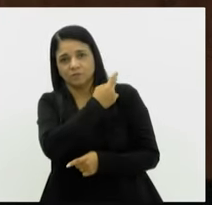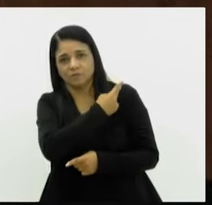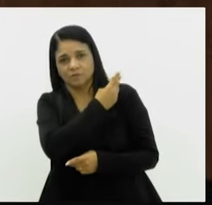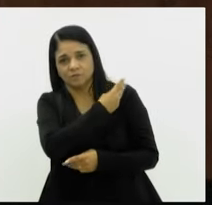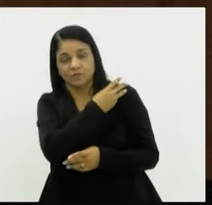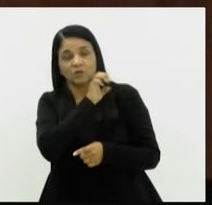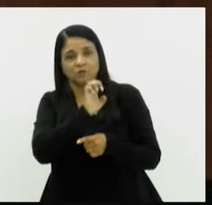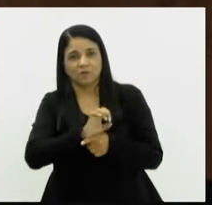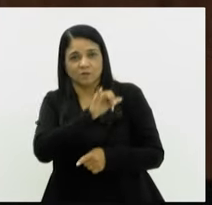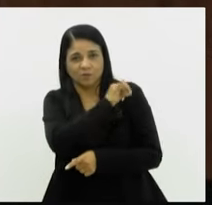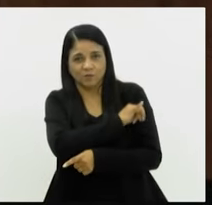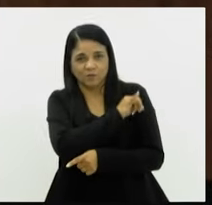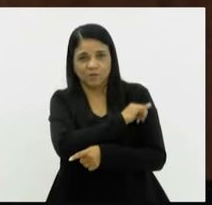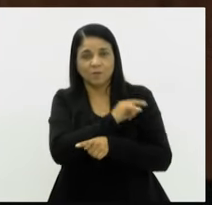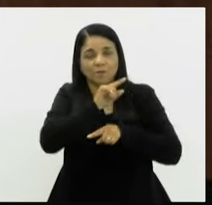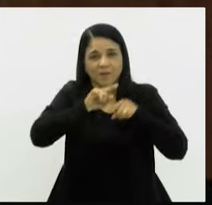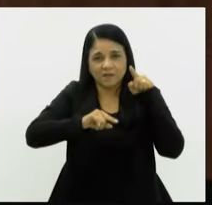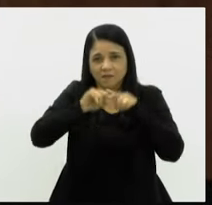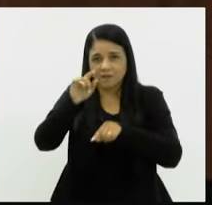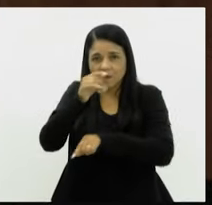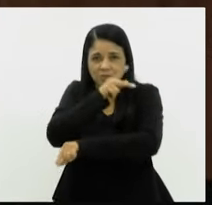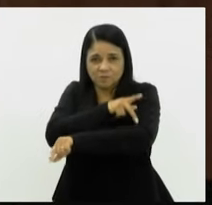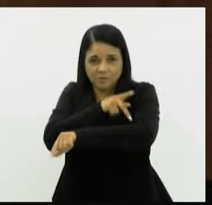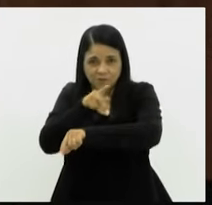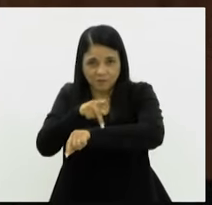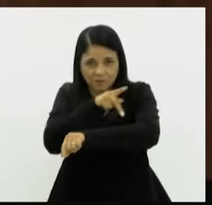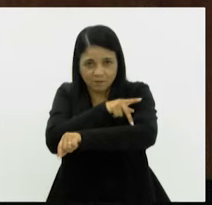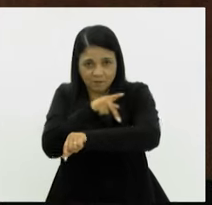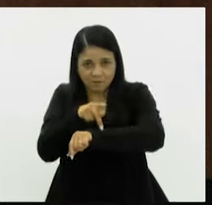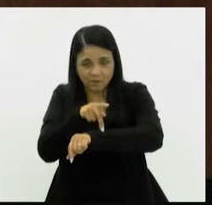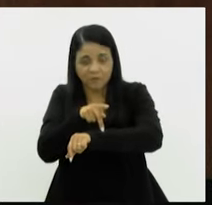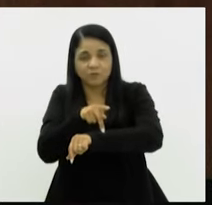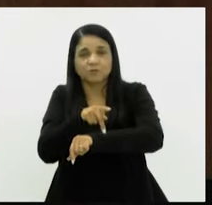Janeiro. São materiais pedagógicos que